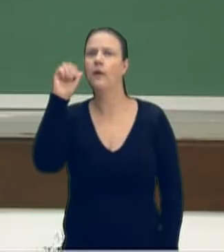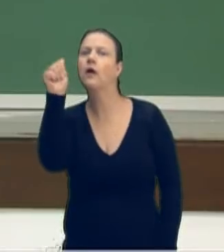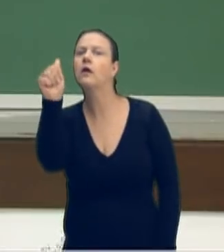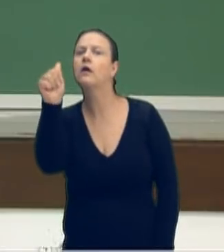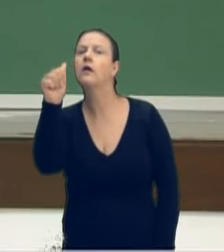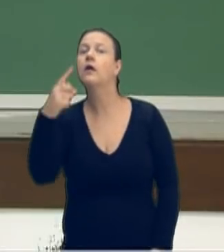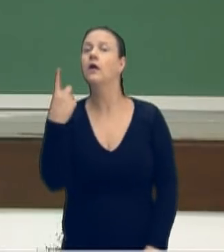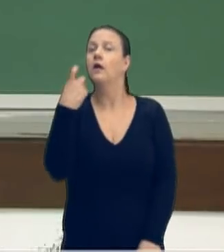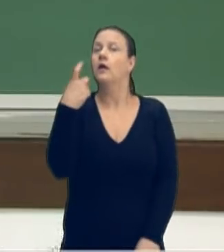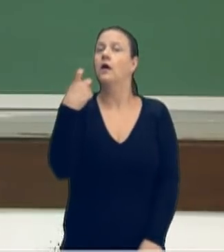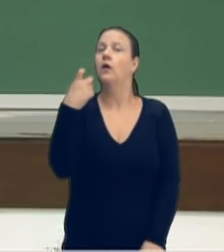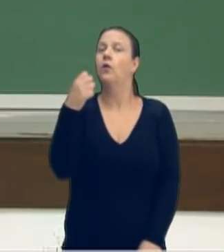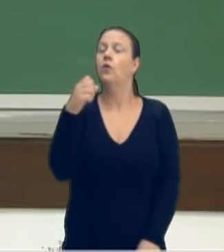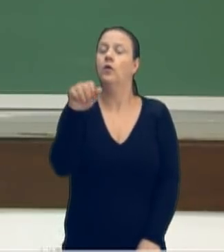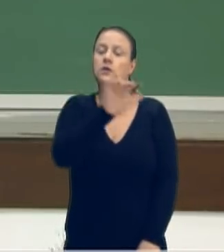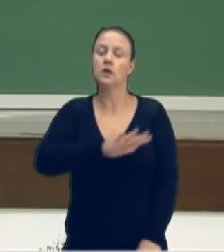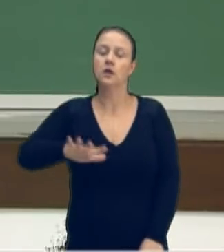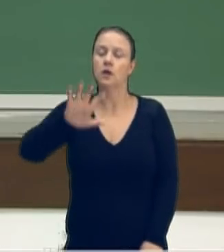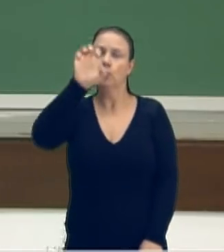sul do país. Então,